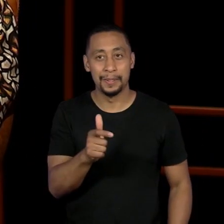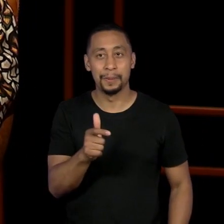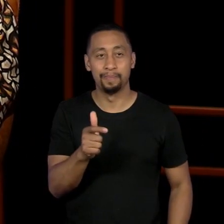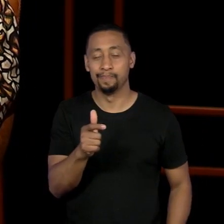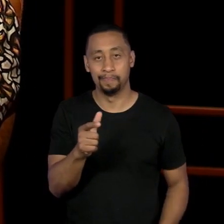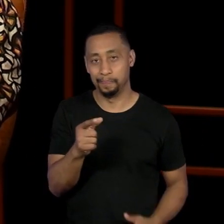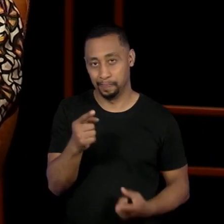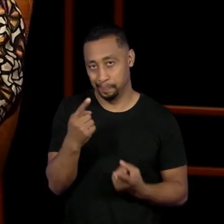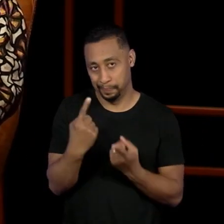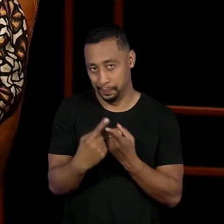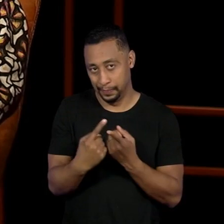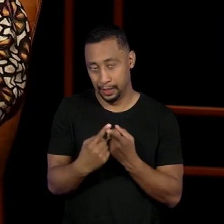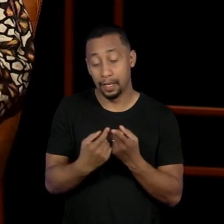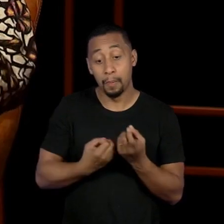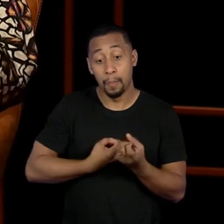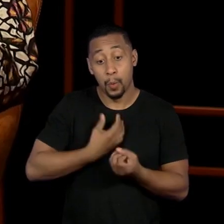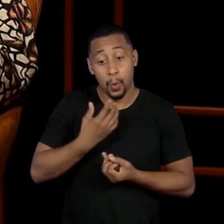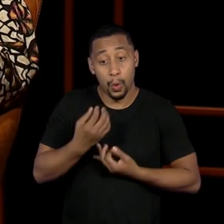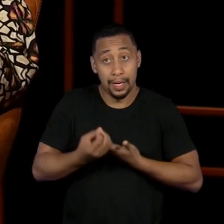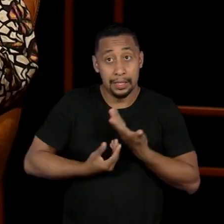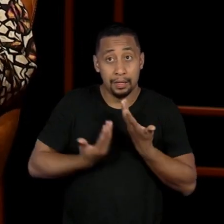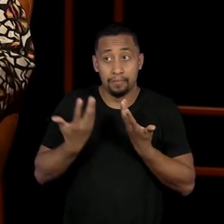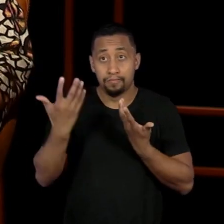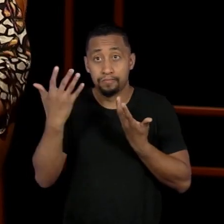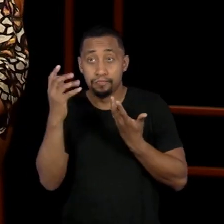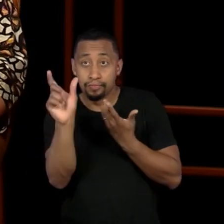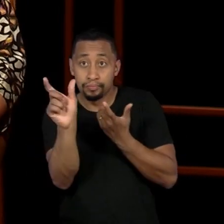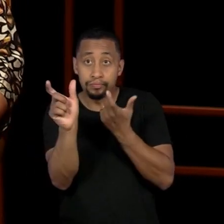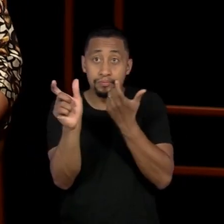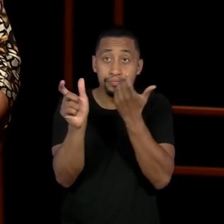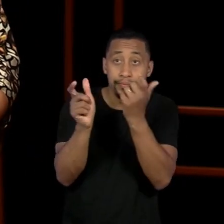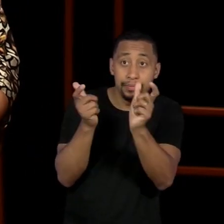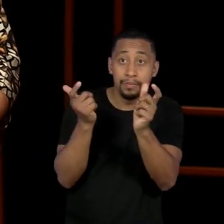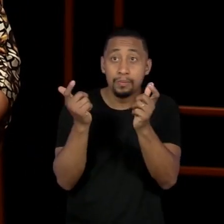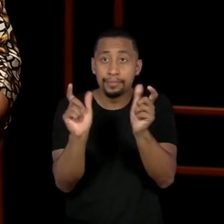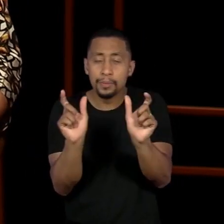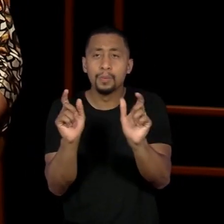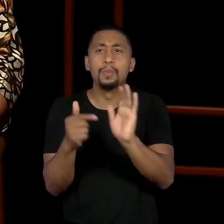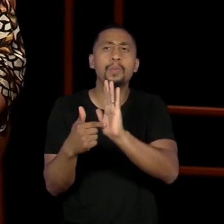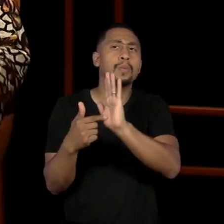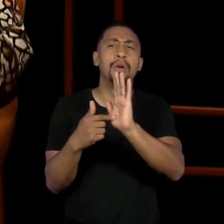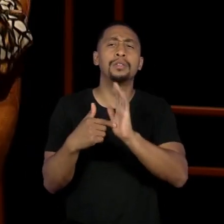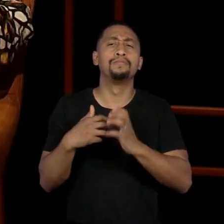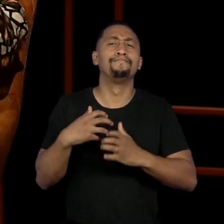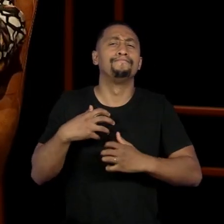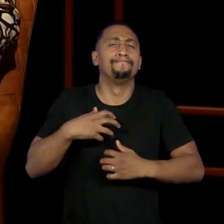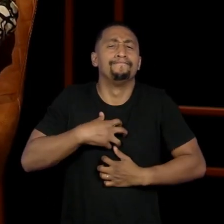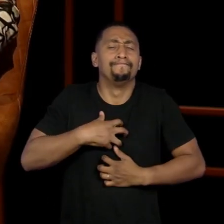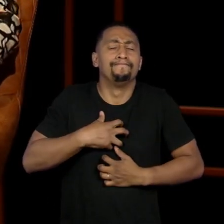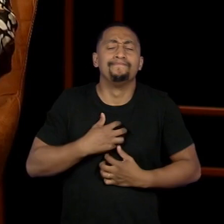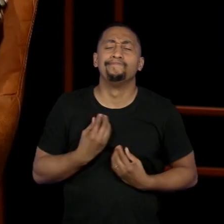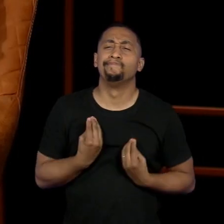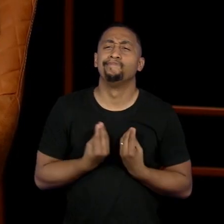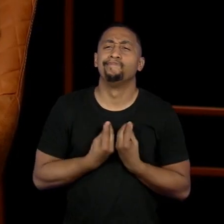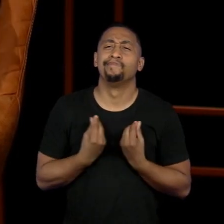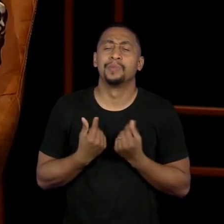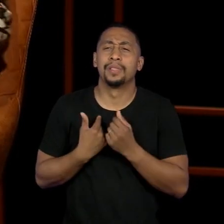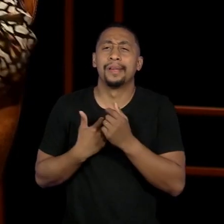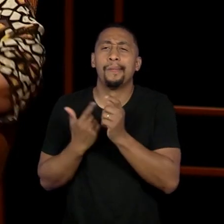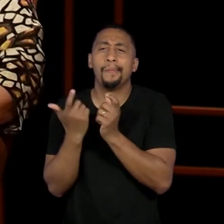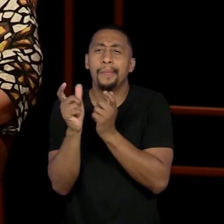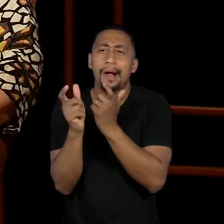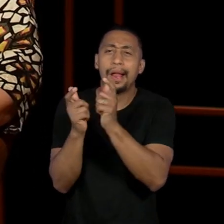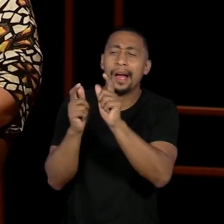a poesia concreta numa oposição ao sentimentalismo, que era aquela coisa das palavras, das letras, das coisas,